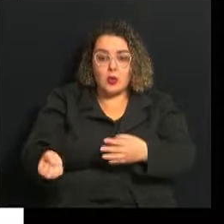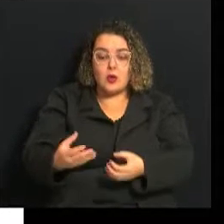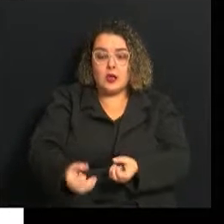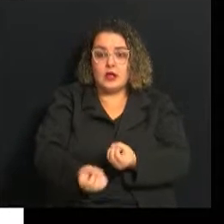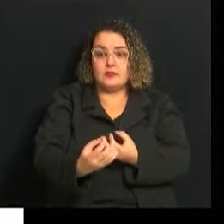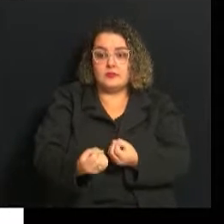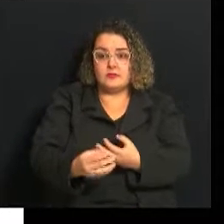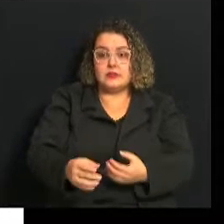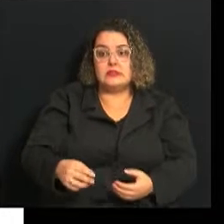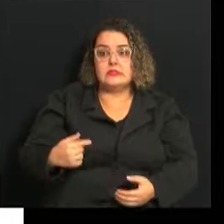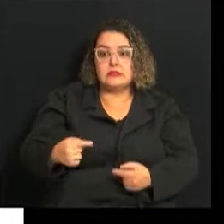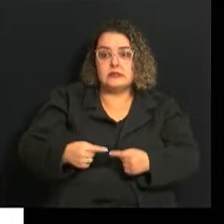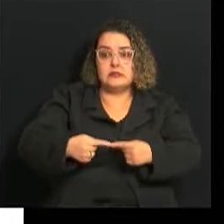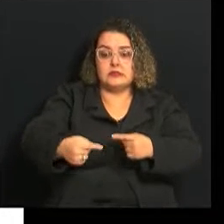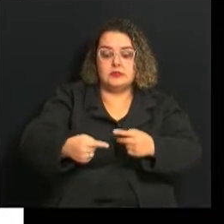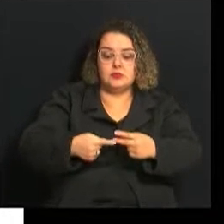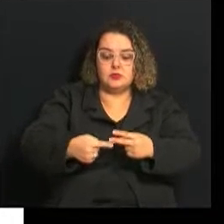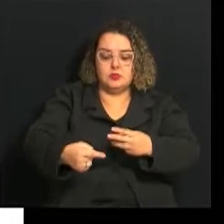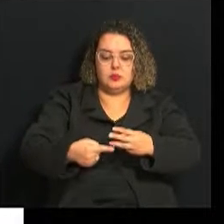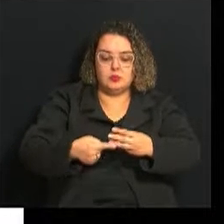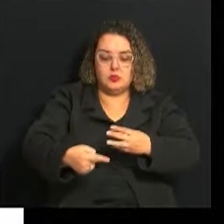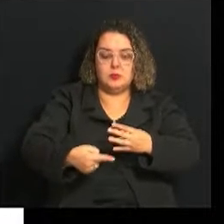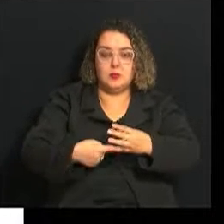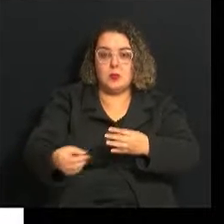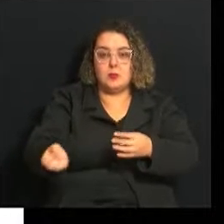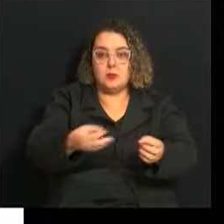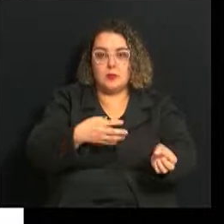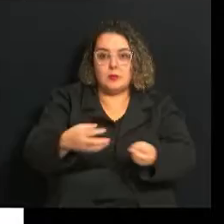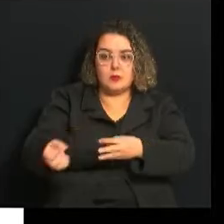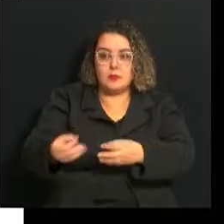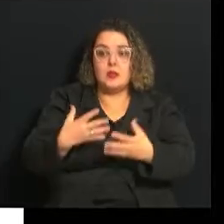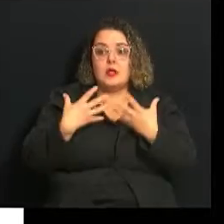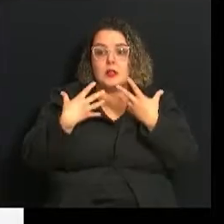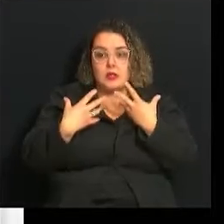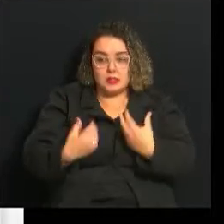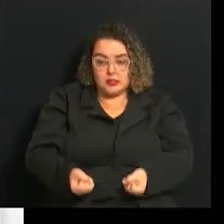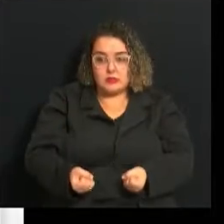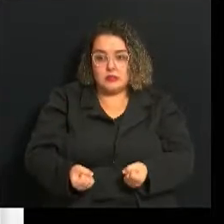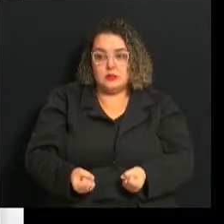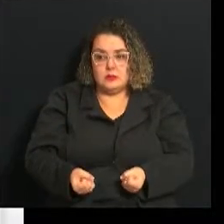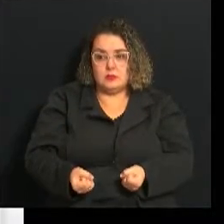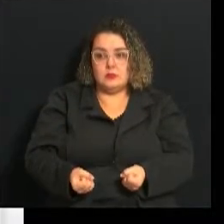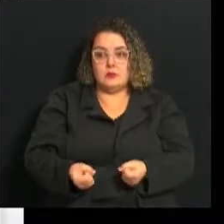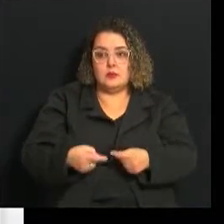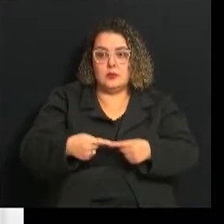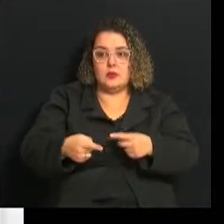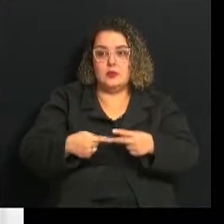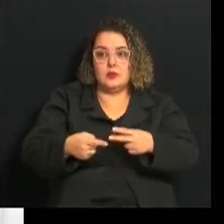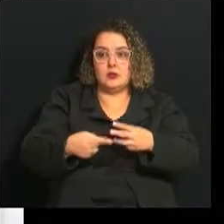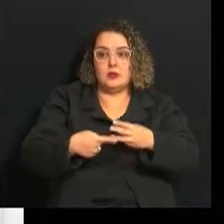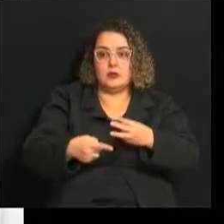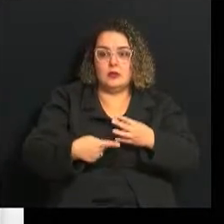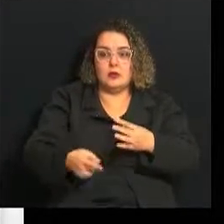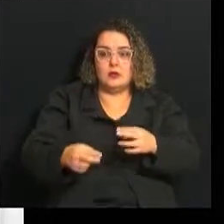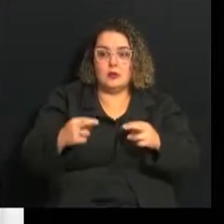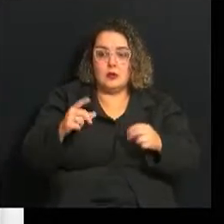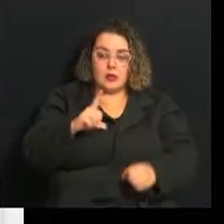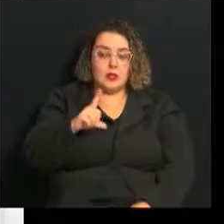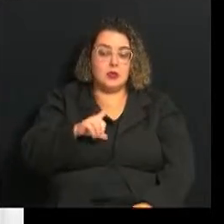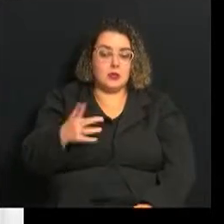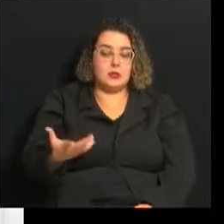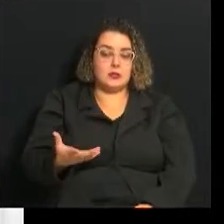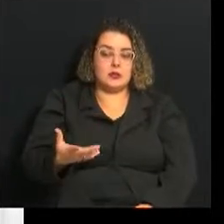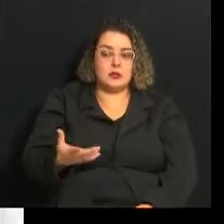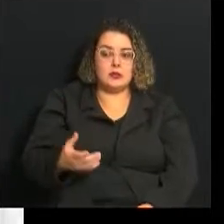atualizado semanalmente. A gente recebeu, né, um boletim semanal. Agora a gente tem aqui, olha, a